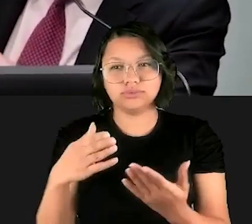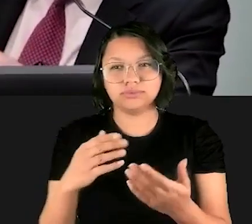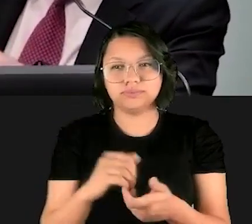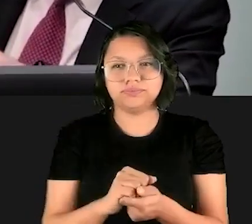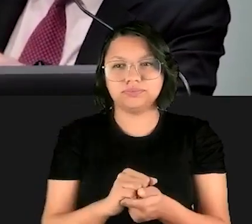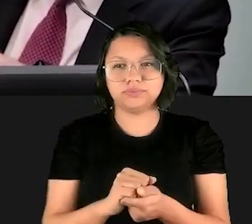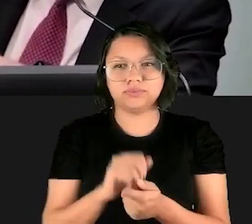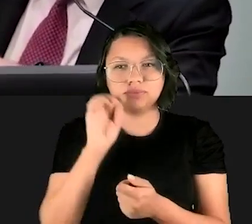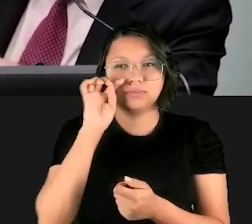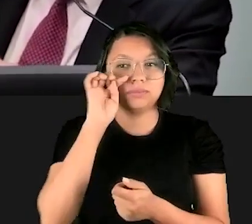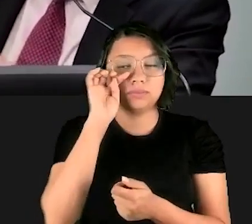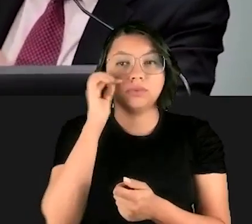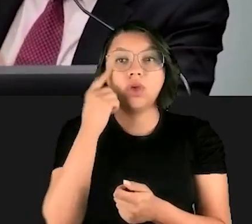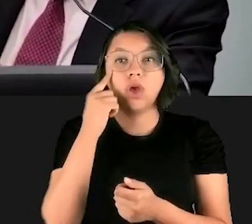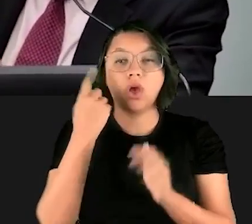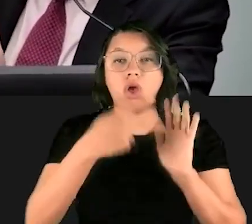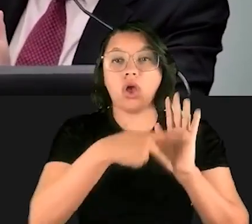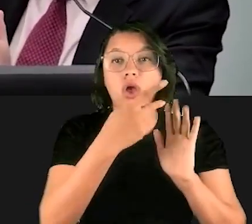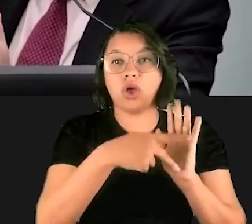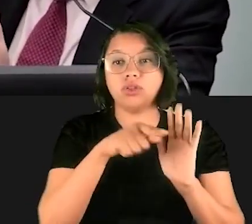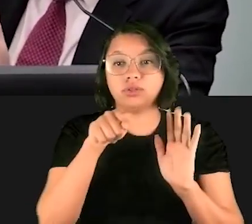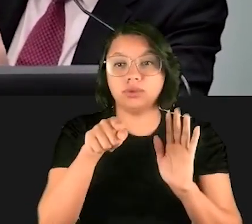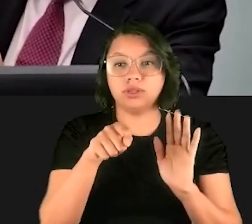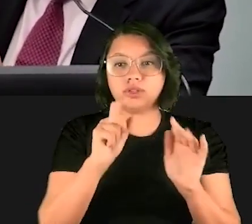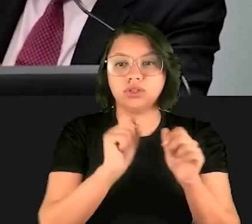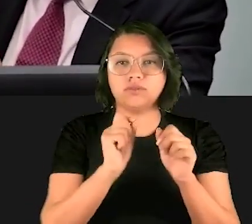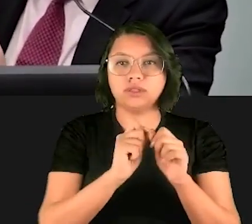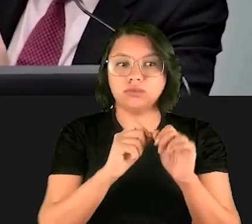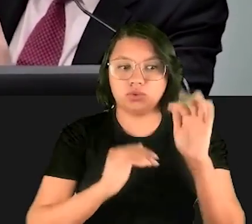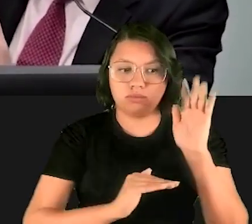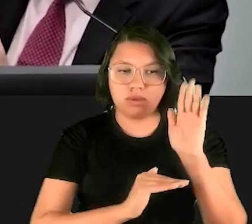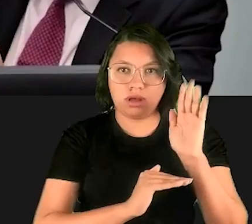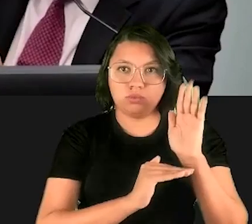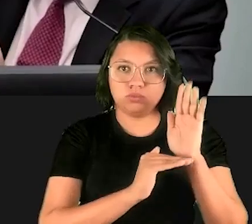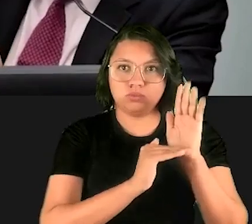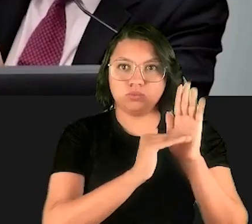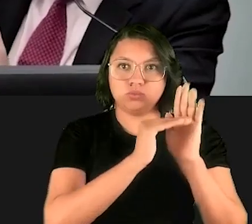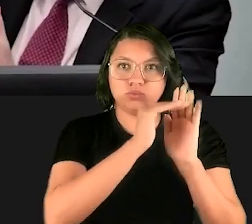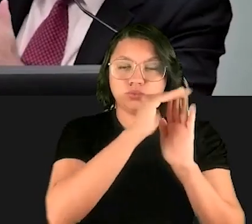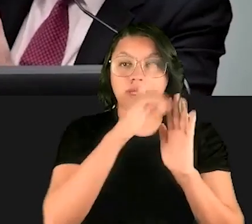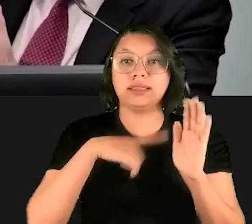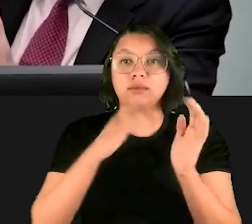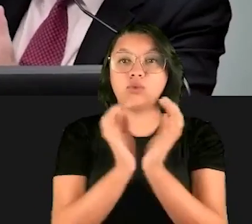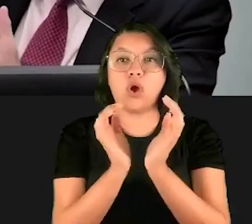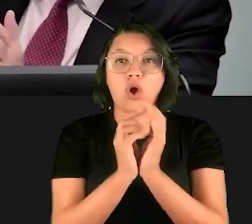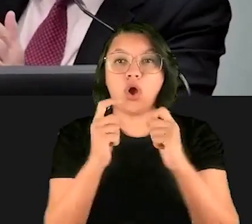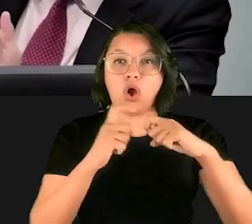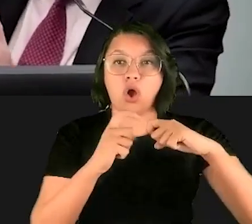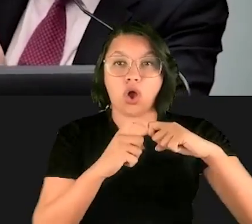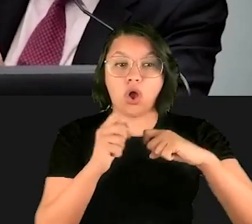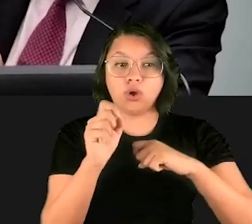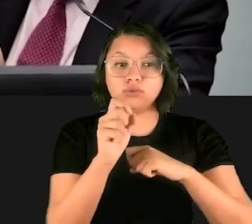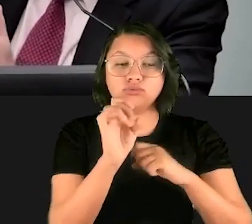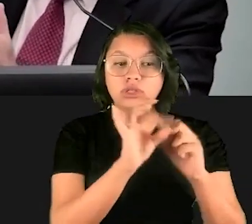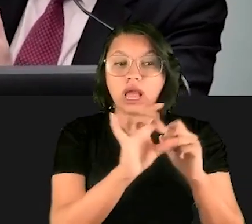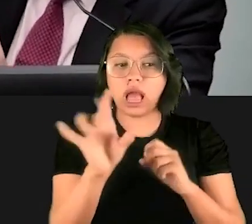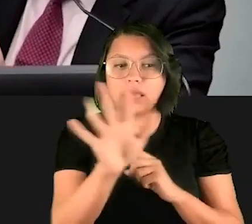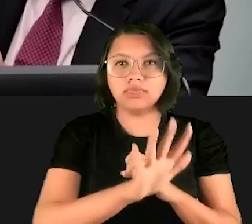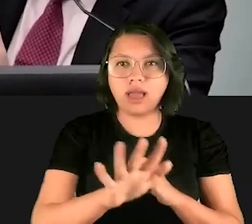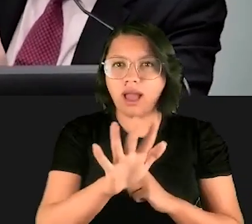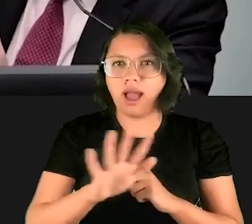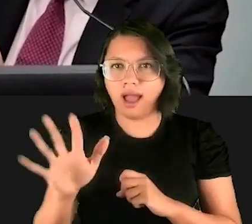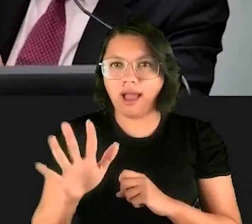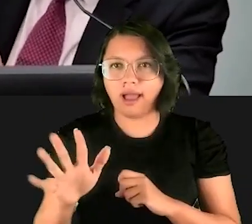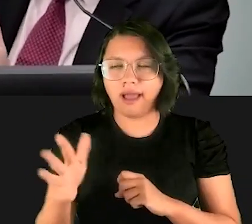está na sua terceira edição. Nós fazemos de baixo para cima. Nós temos grupos de médicos de cada área da oncológica,